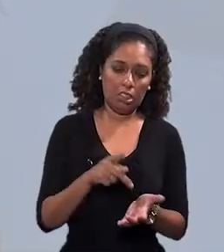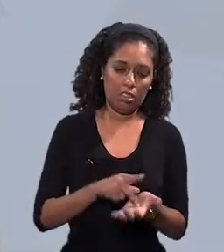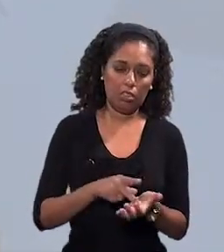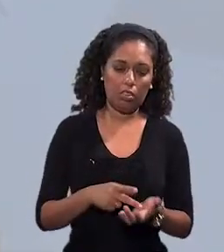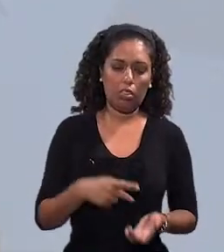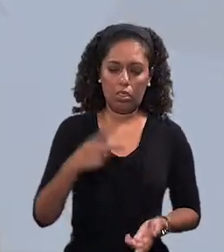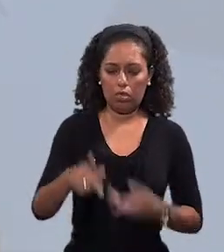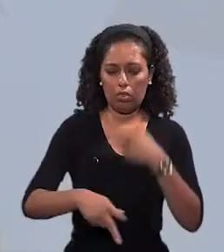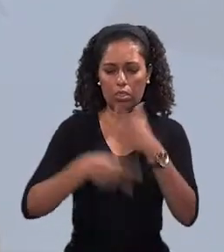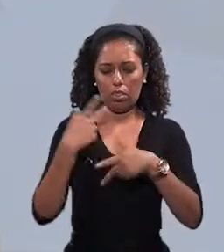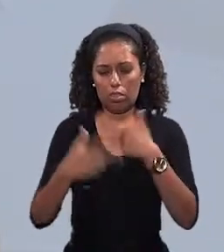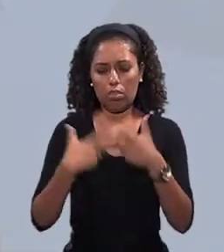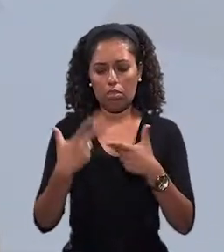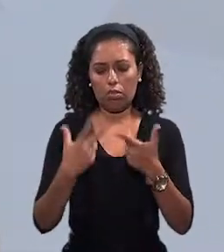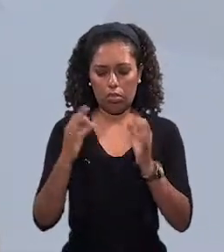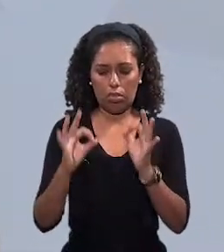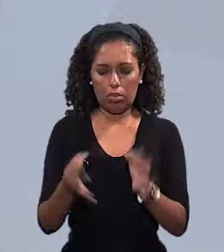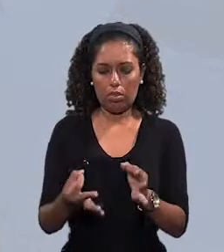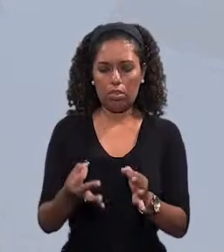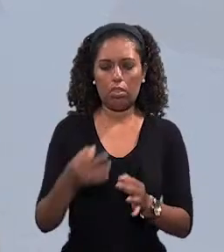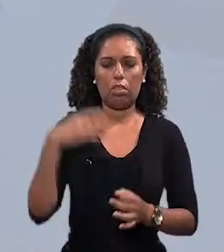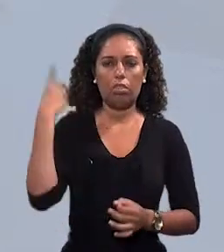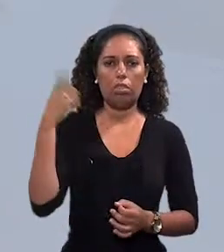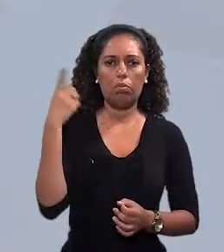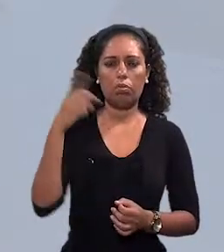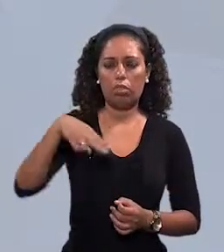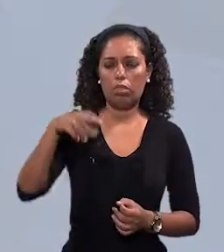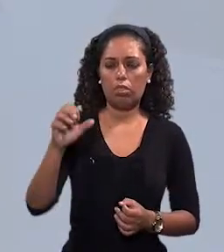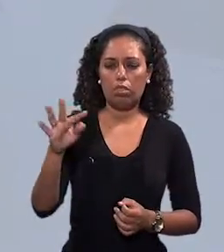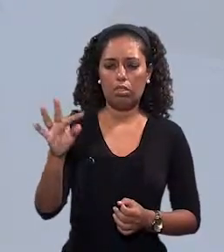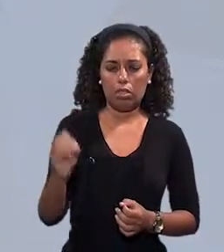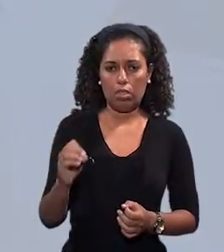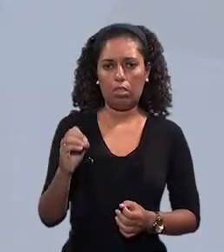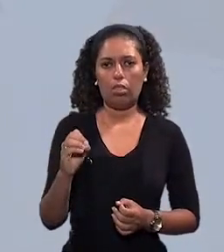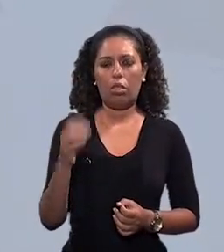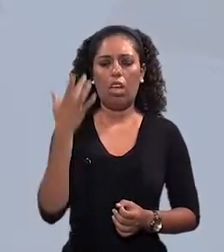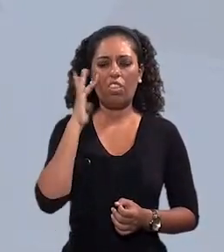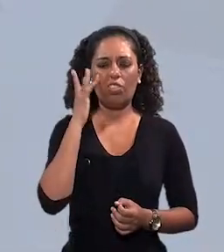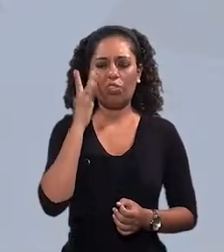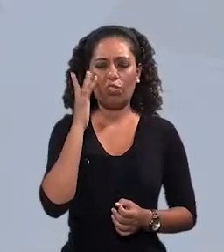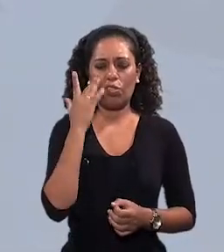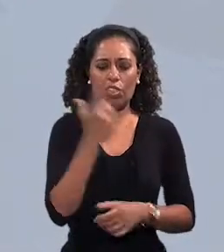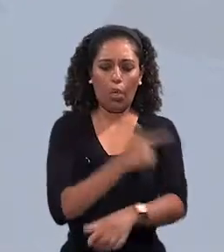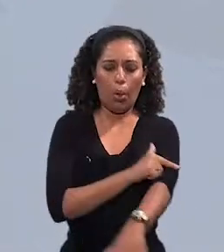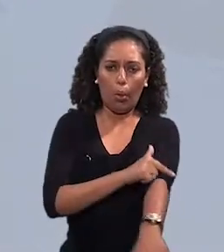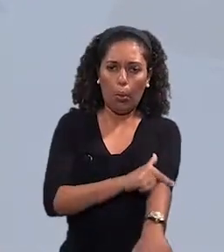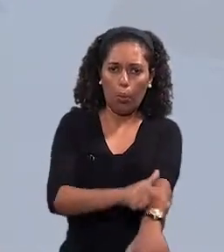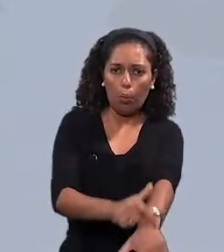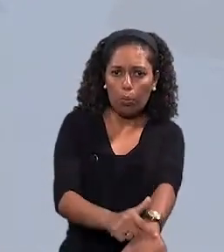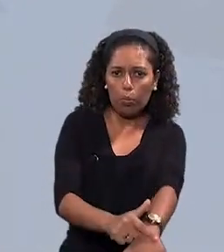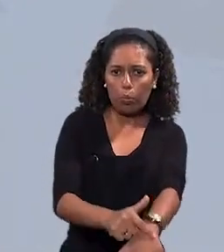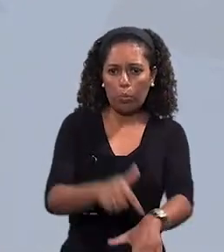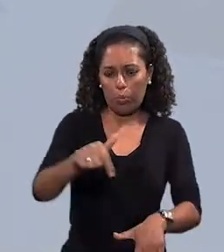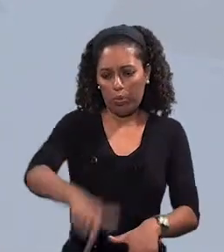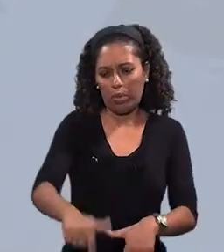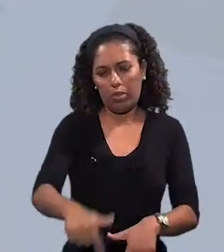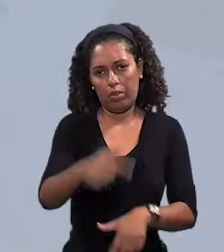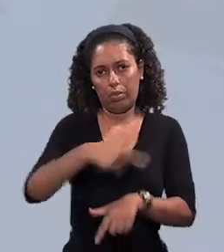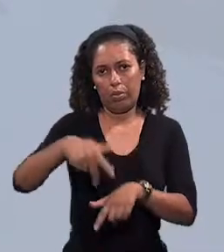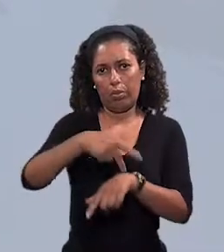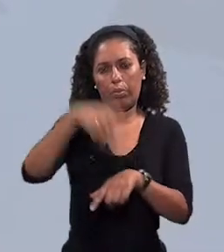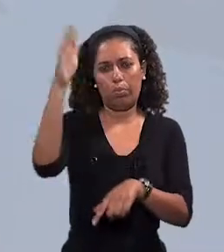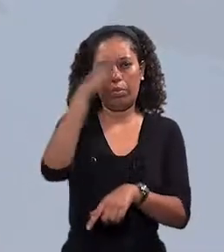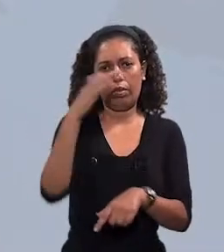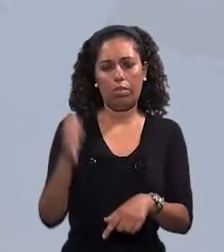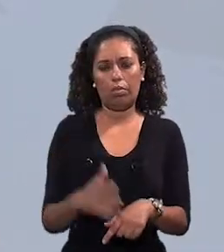Esse aspecto que o senhor tocou, deputado Jorge Felipe, eu acho que, não vou dizer que isso é uma mania, mas isso é típico do que acontece no nosso